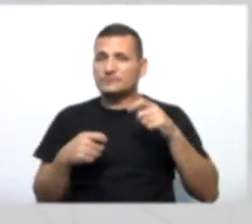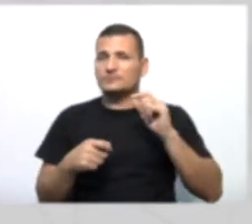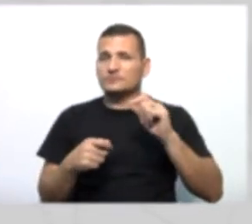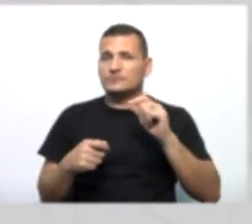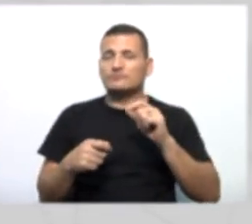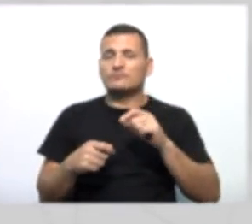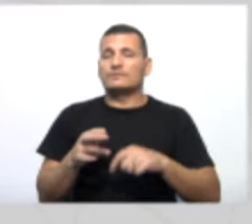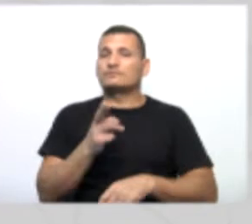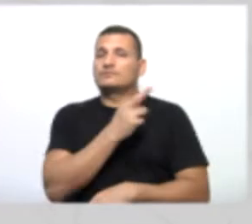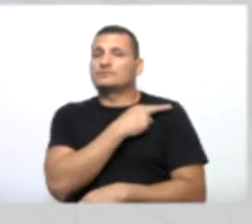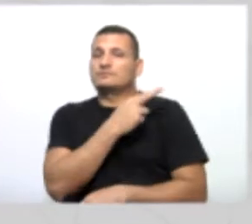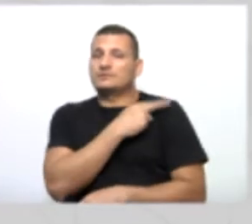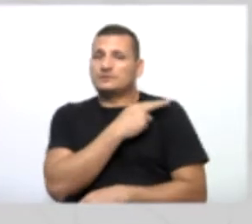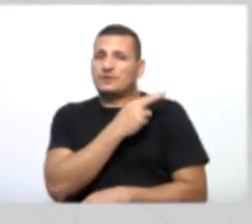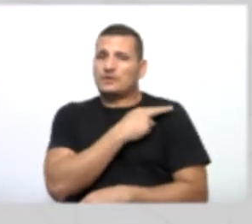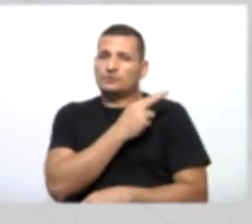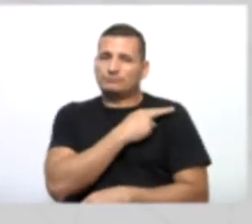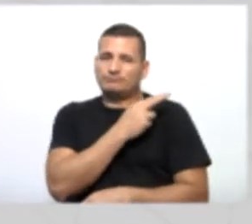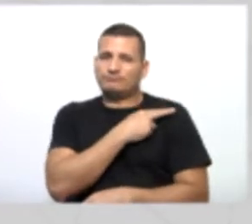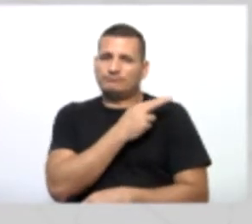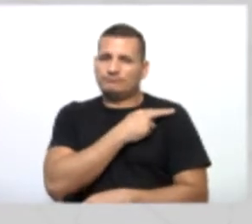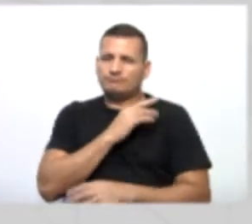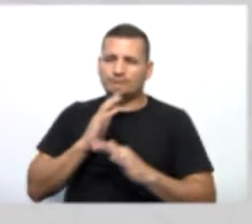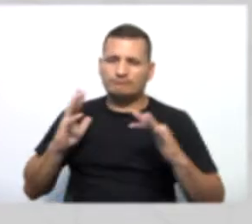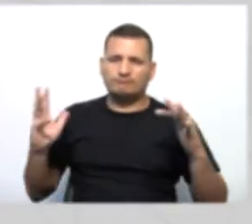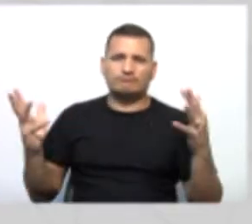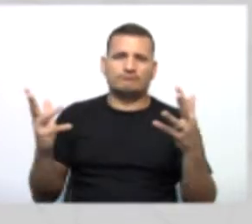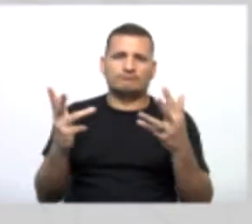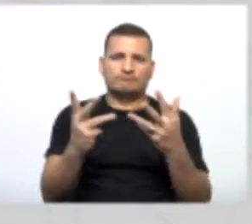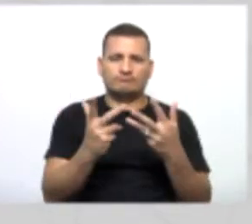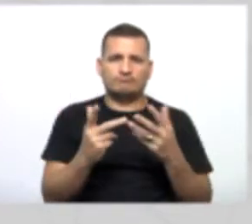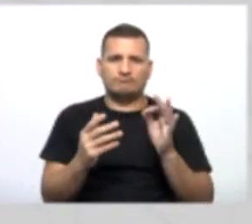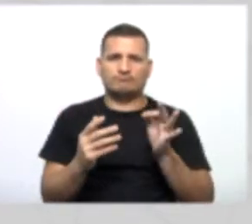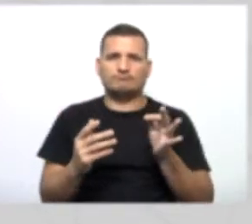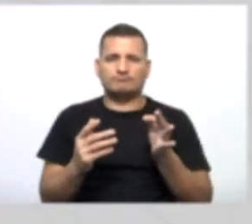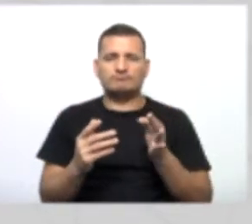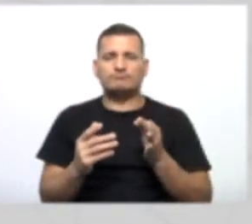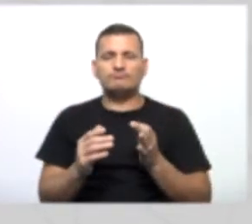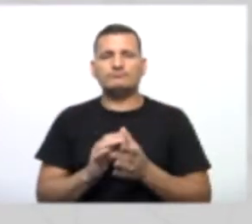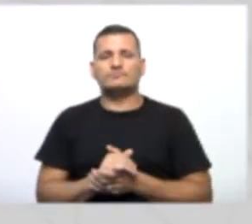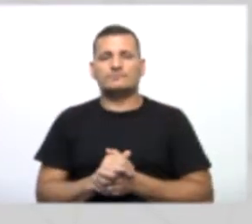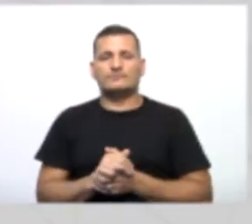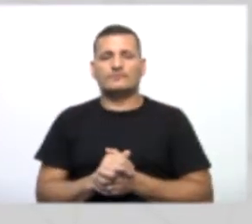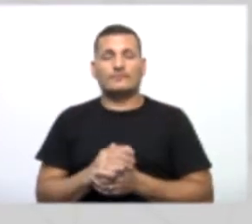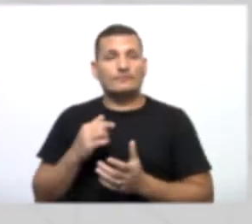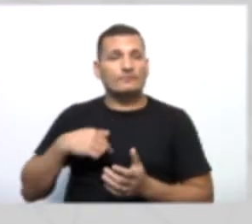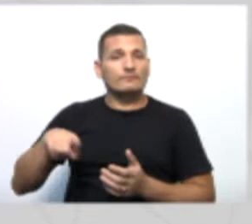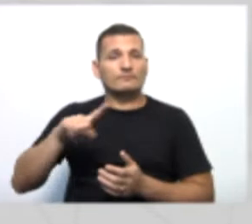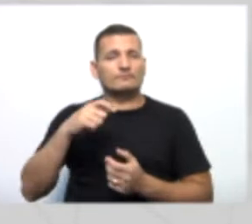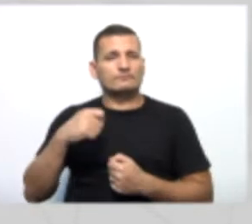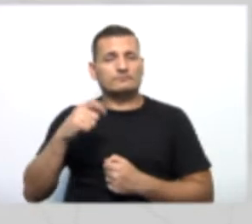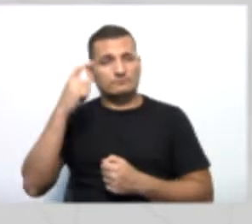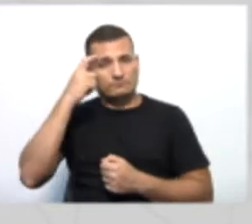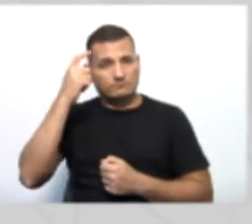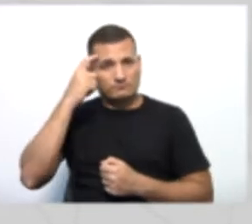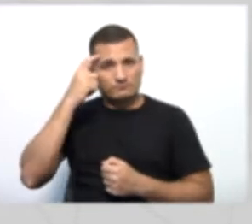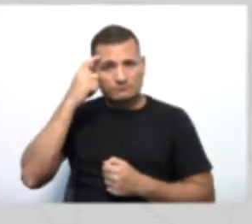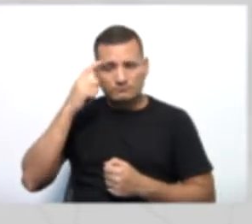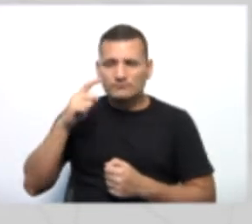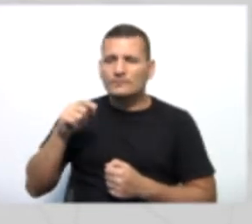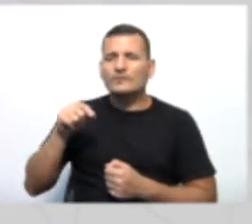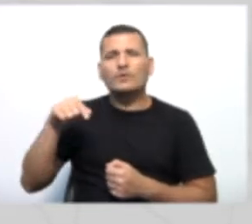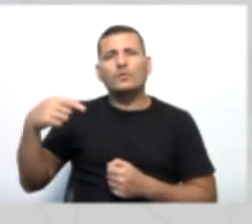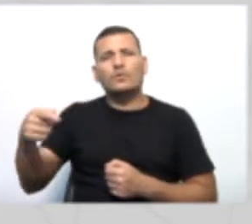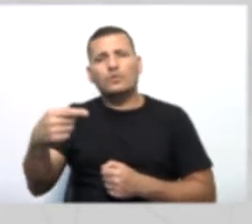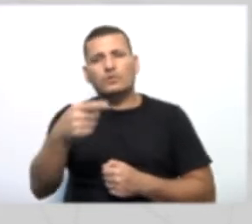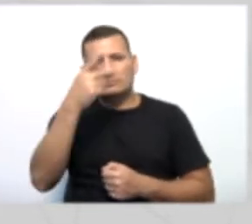uns para com os outros. Não é uns para consigo mesmo, não. Por favor, precisamos pensar no próximo que